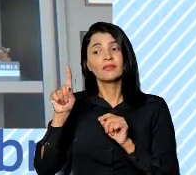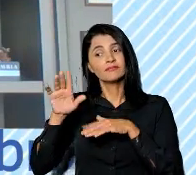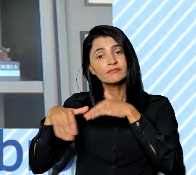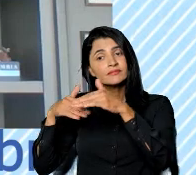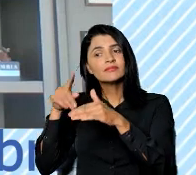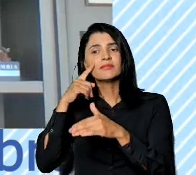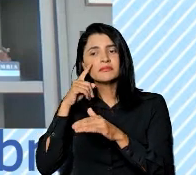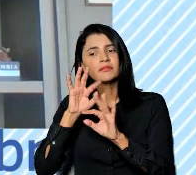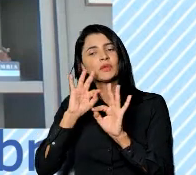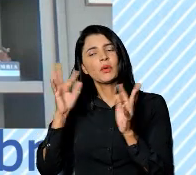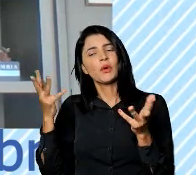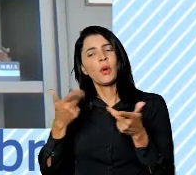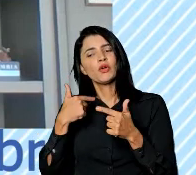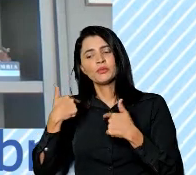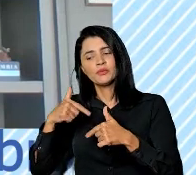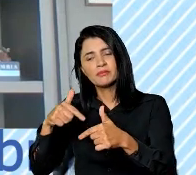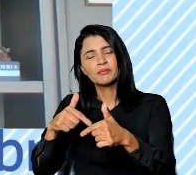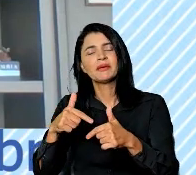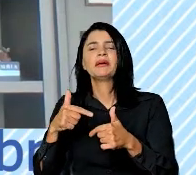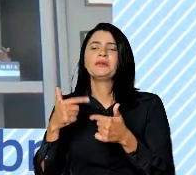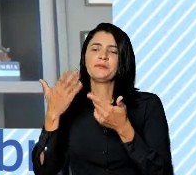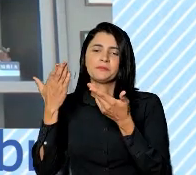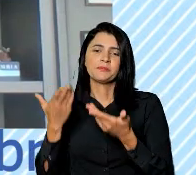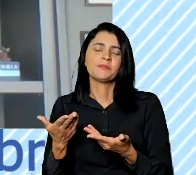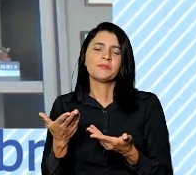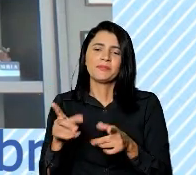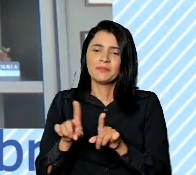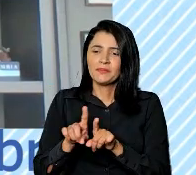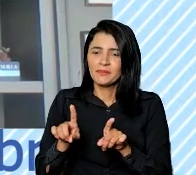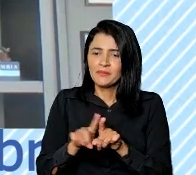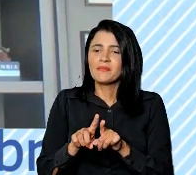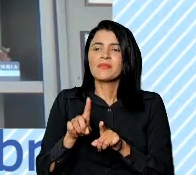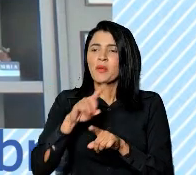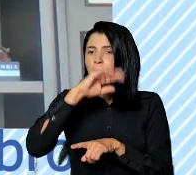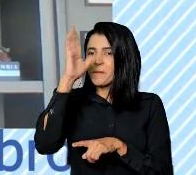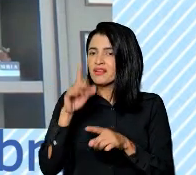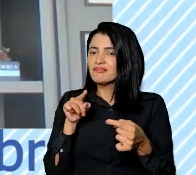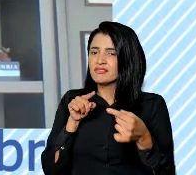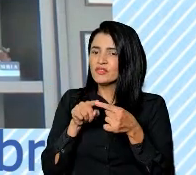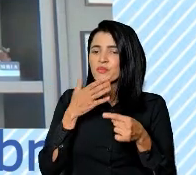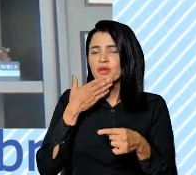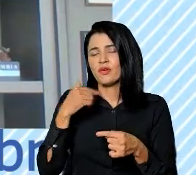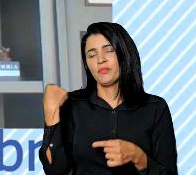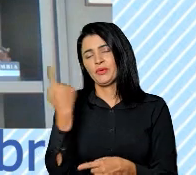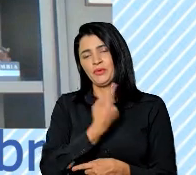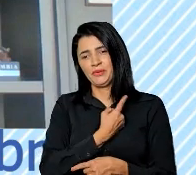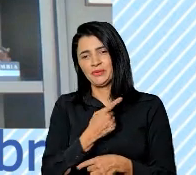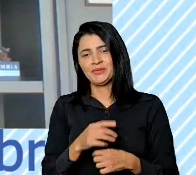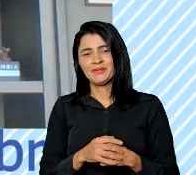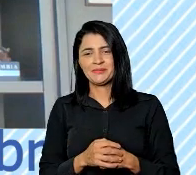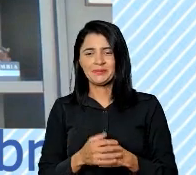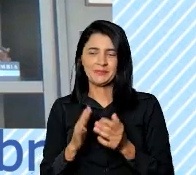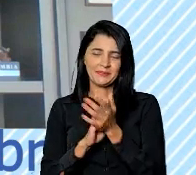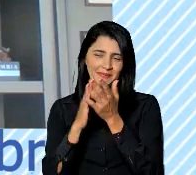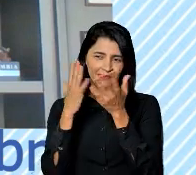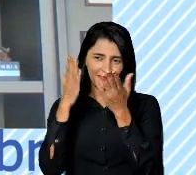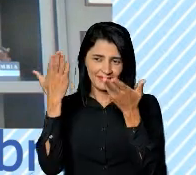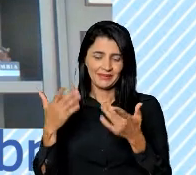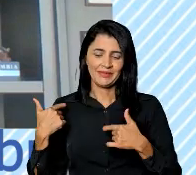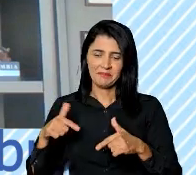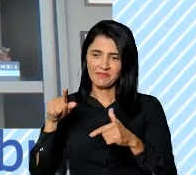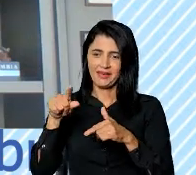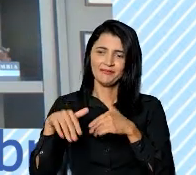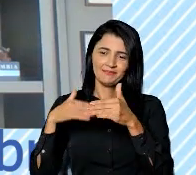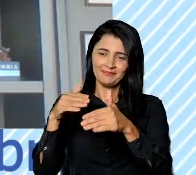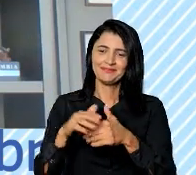um grande trabalho e que o rumo a um Brasil melhor para todos nós. Parabéns pelo trabalho que vem desenvolvendo.